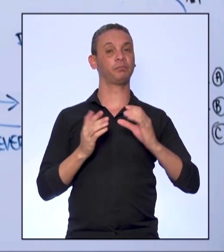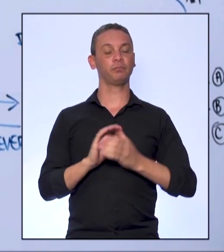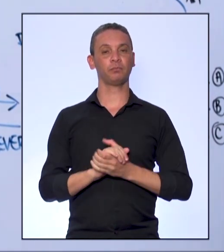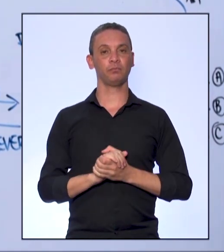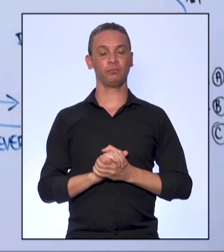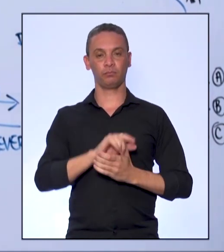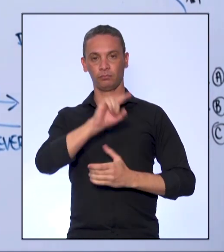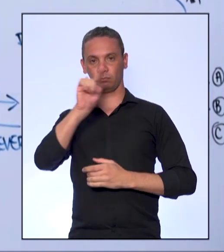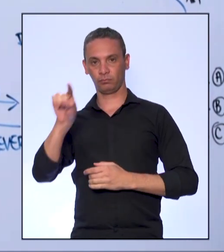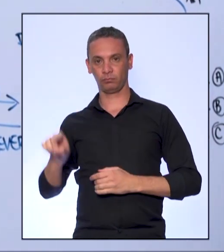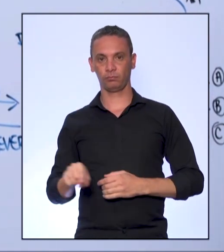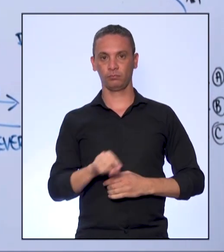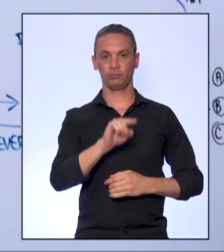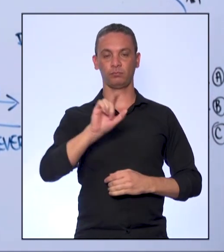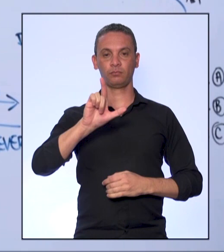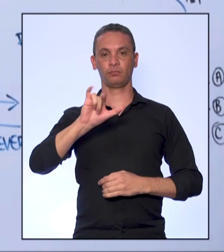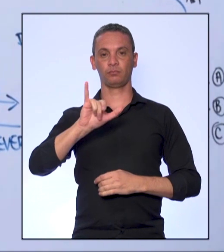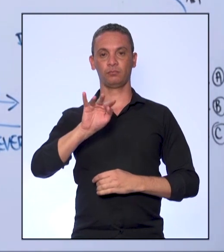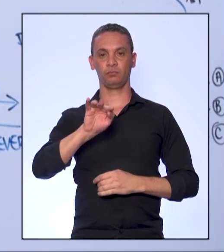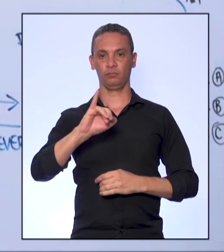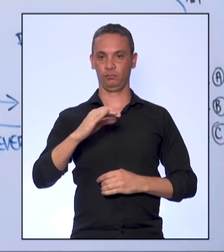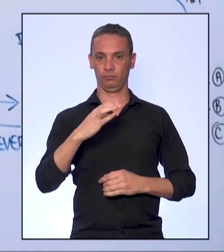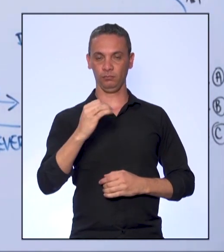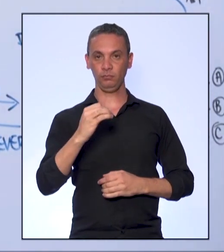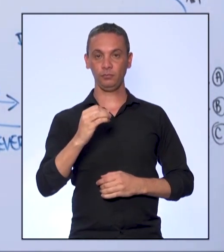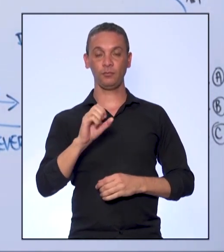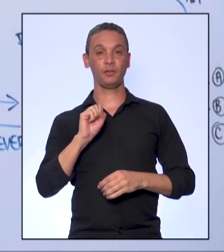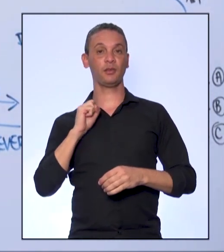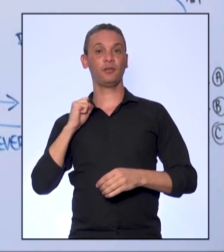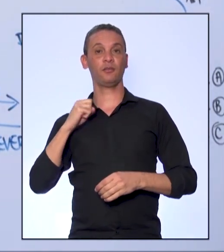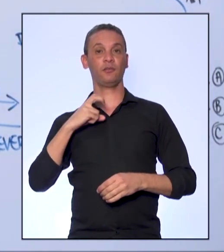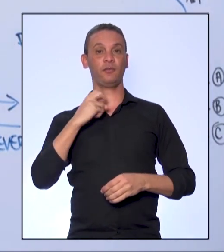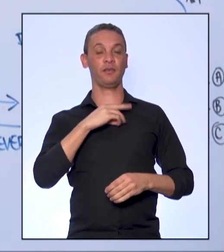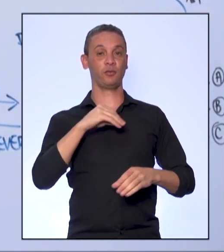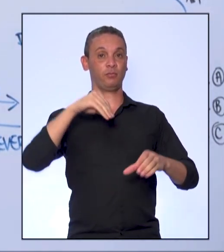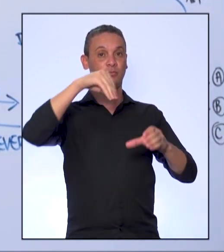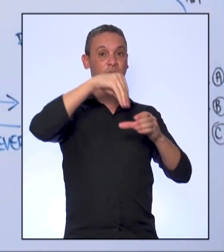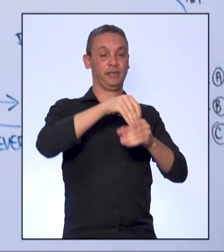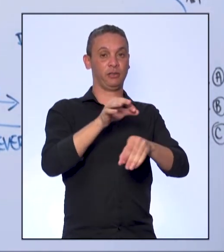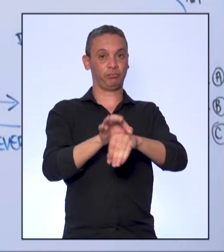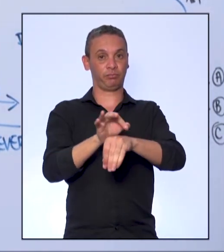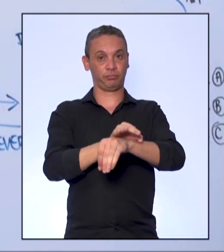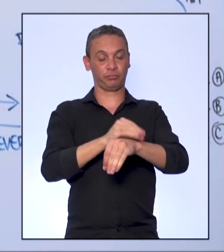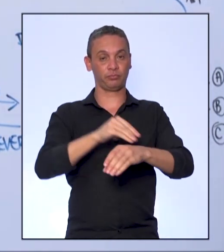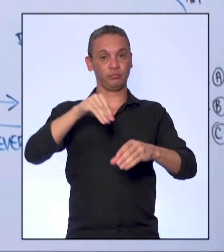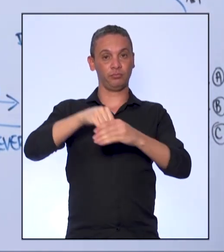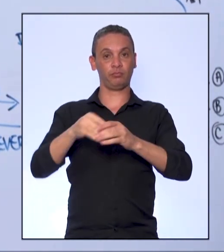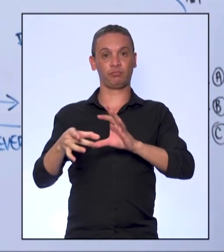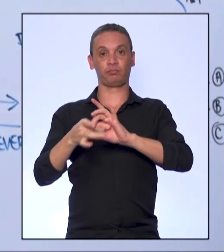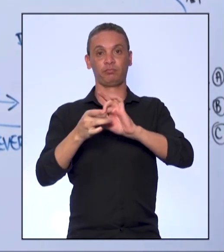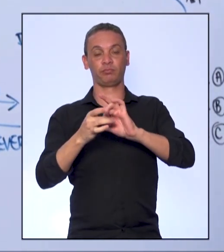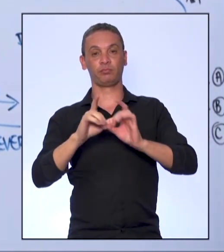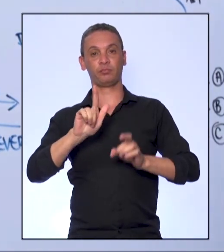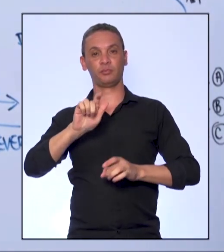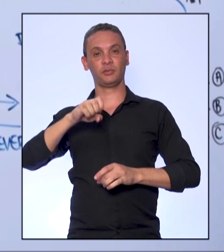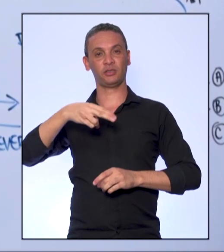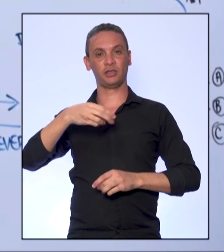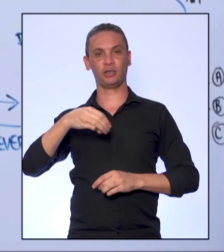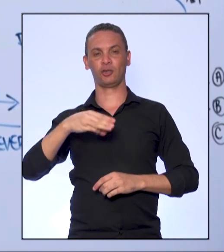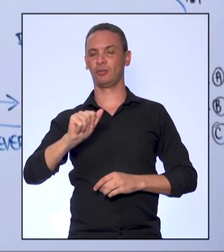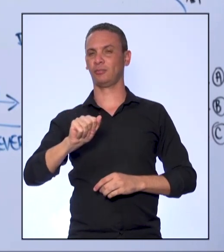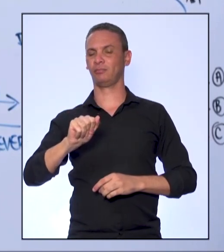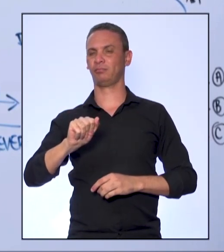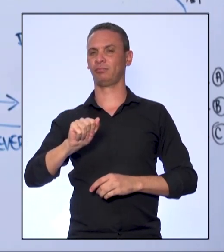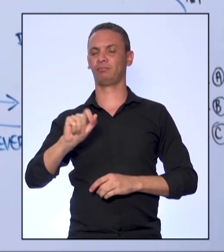ciclo lítico, o vírus invade a célula hospedeira e agrega seu material genético ao genoma da mesma. Não, galera, não